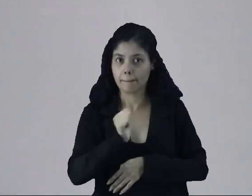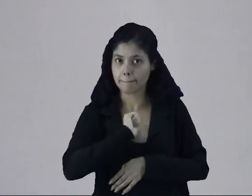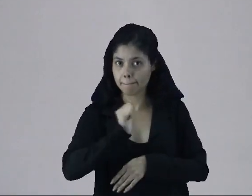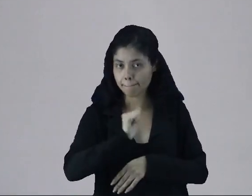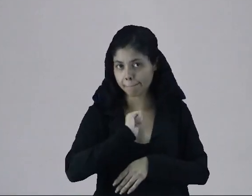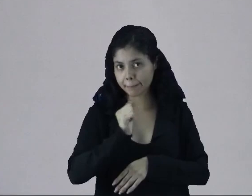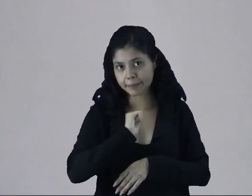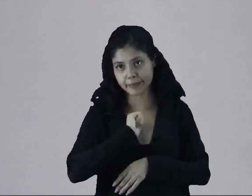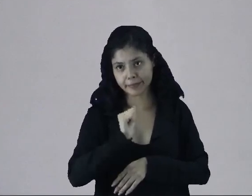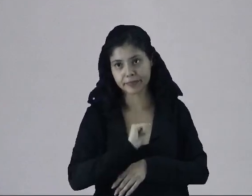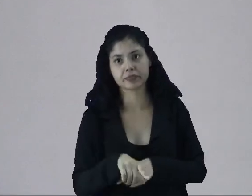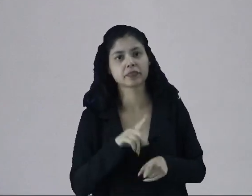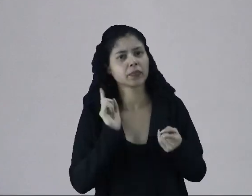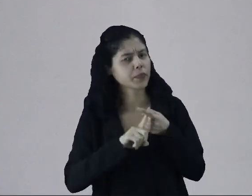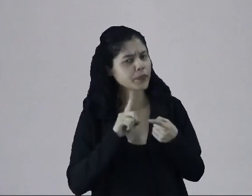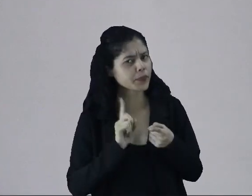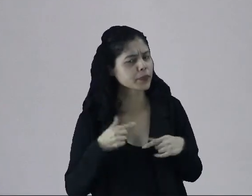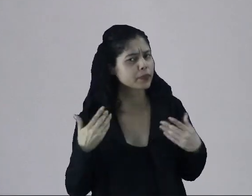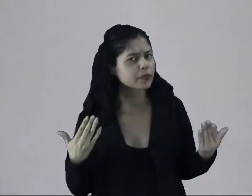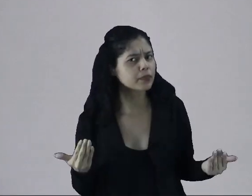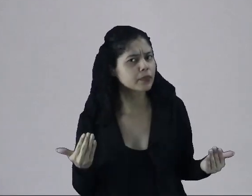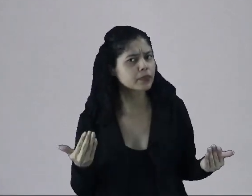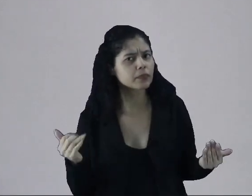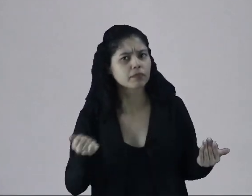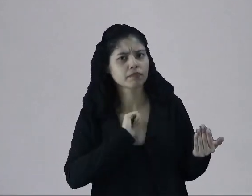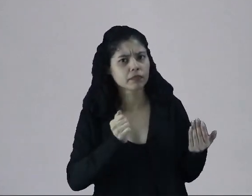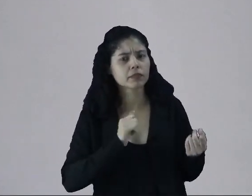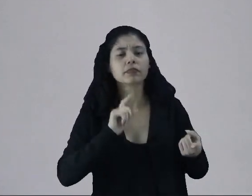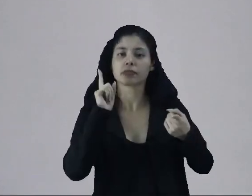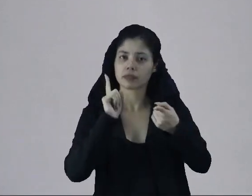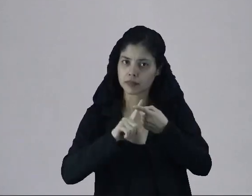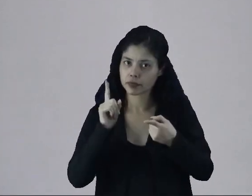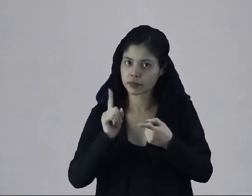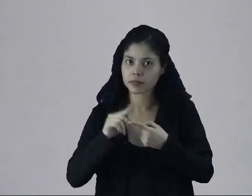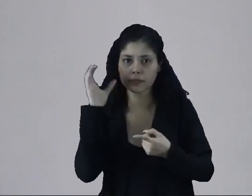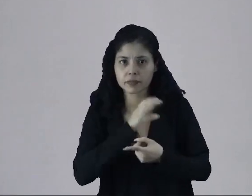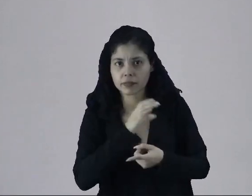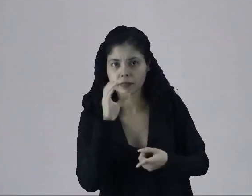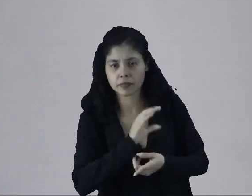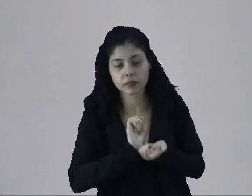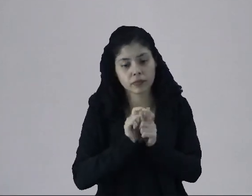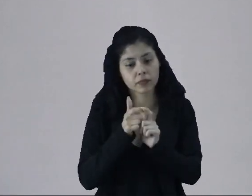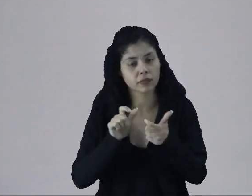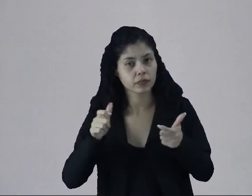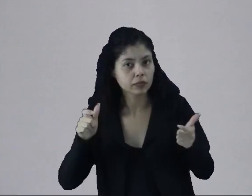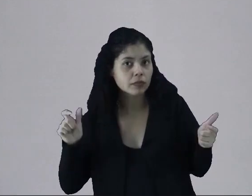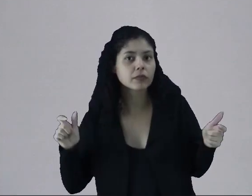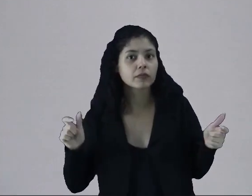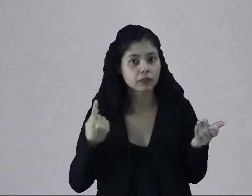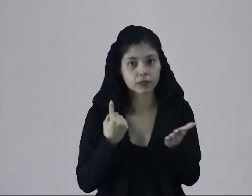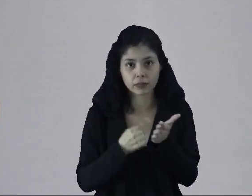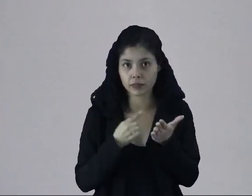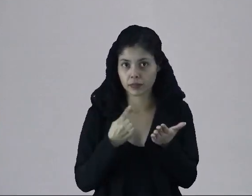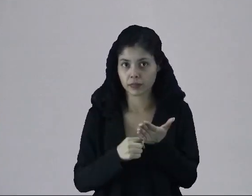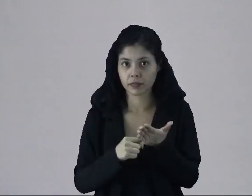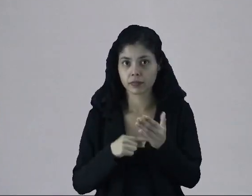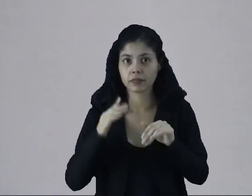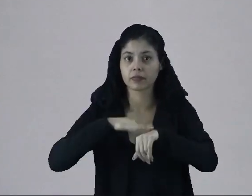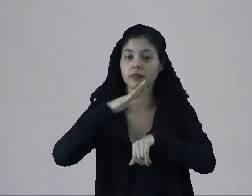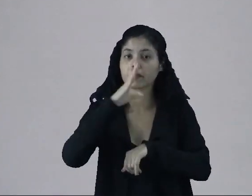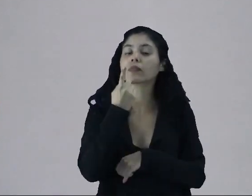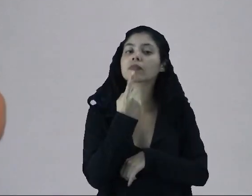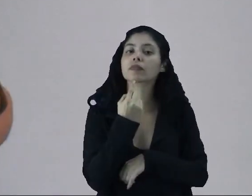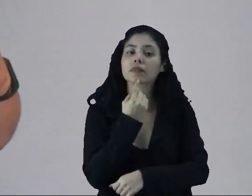acelerar. Por que ele acelera? Ele acelera por um aumento da sua condição de levar mais sangue